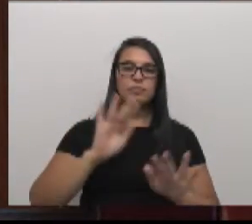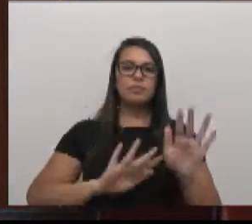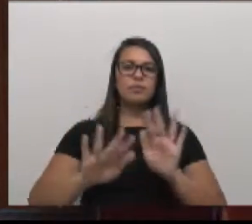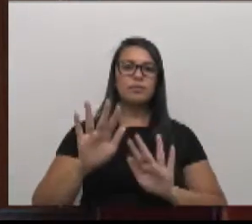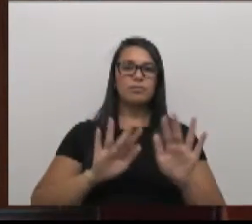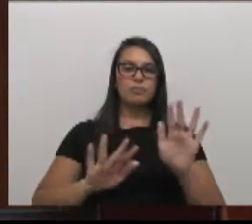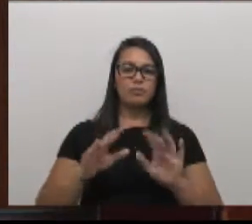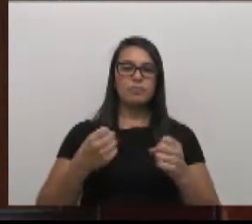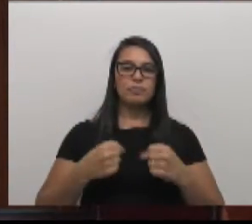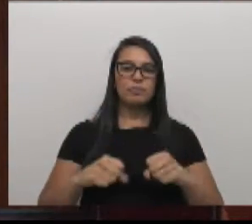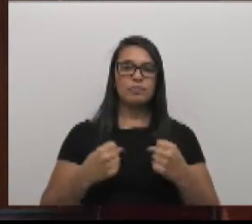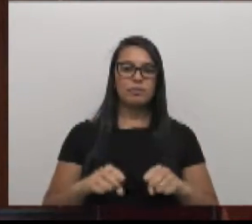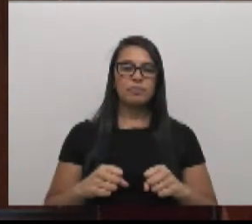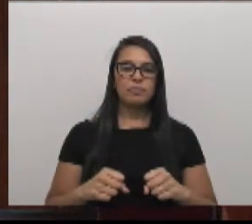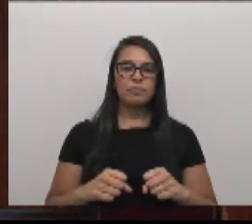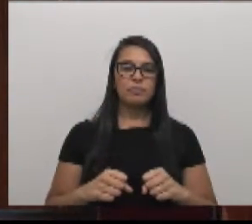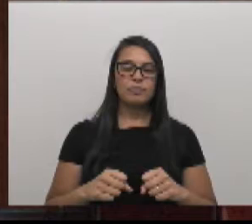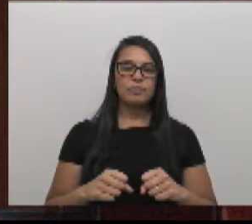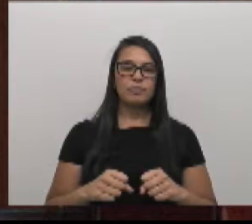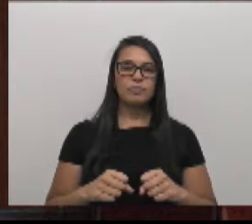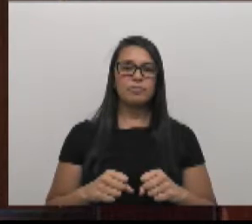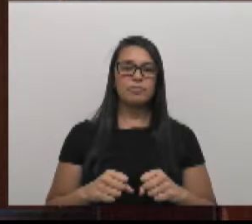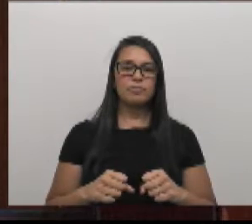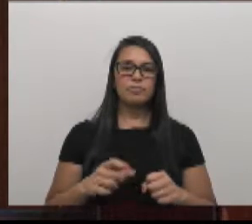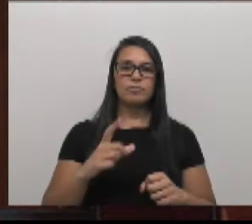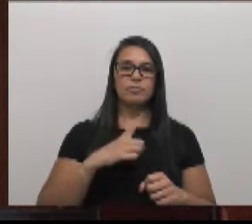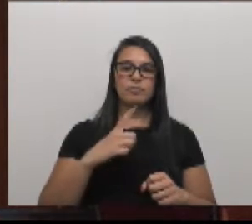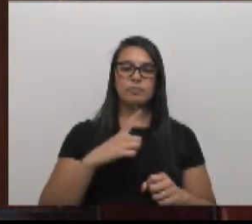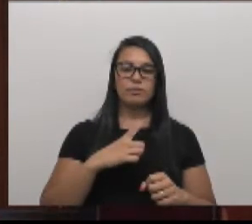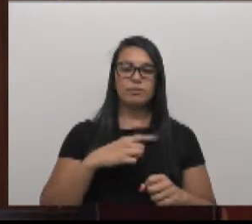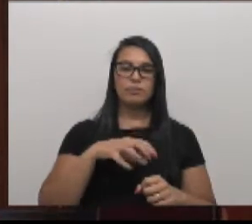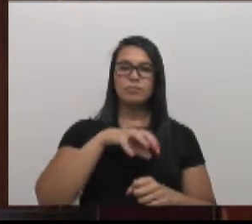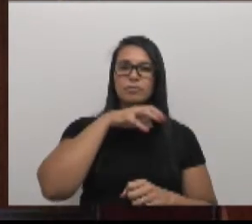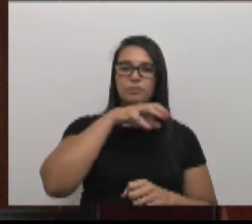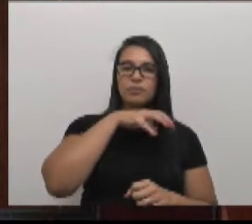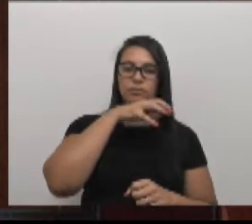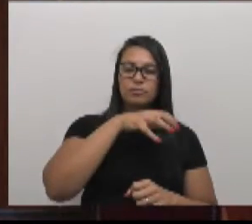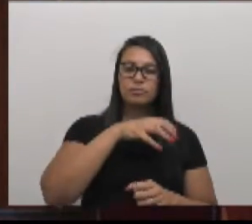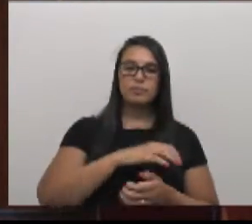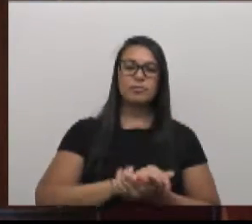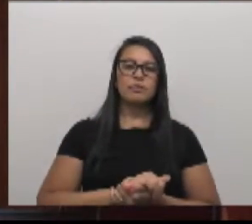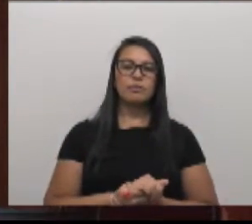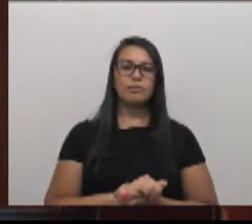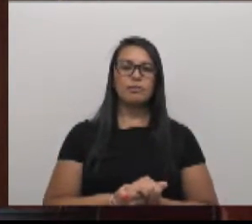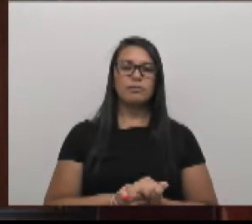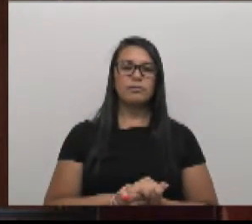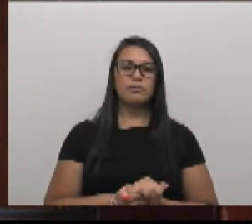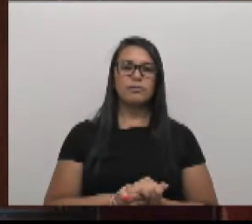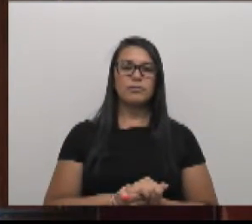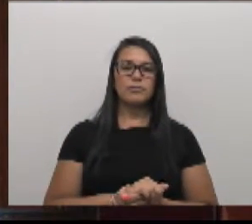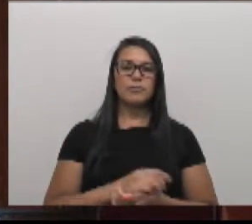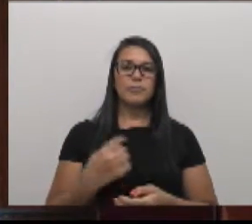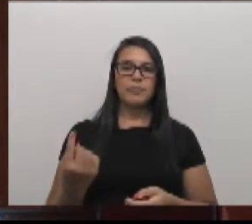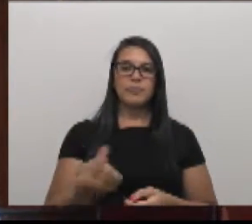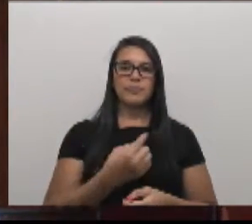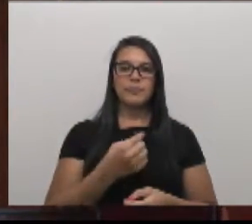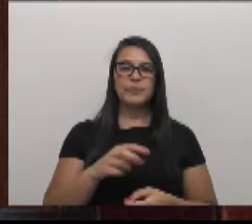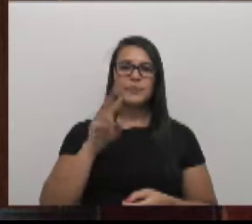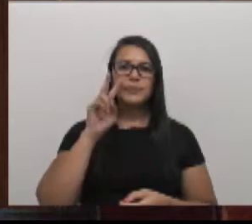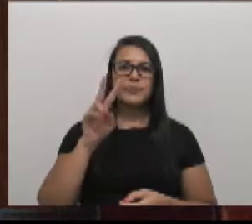importância da data para a conscientização das pessoas sobre a posse responsável. Nós verificamos, né, que